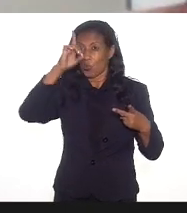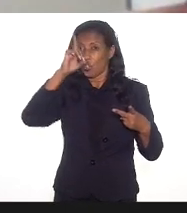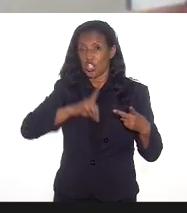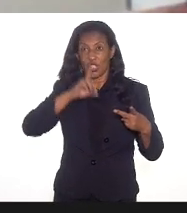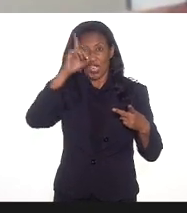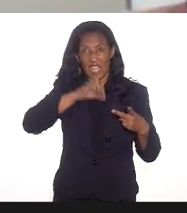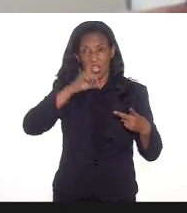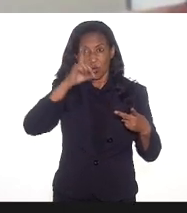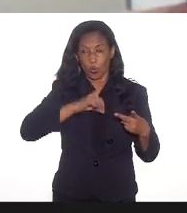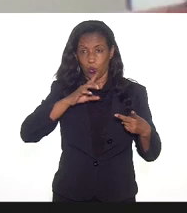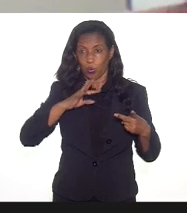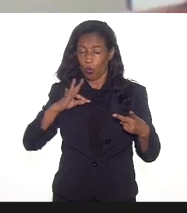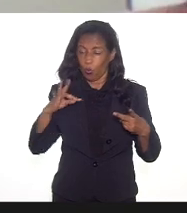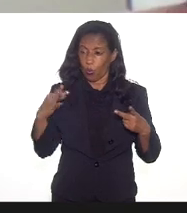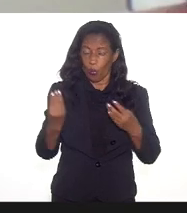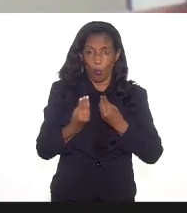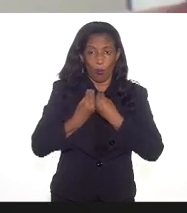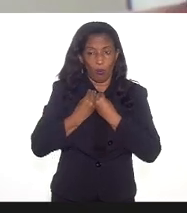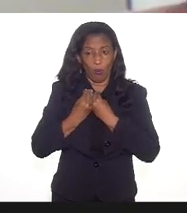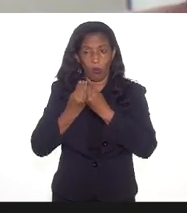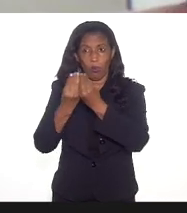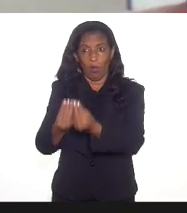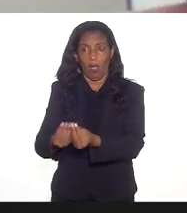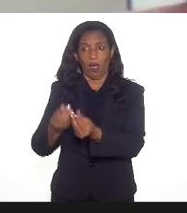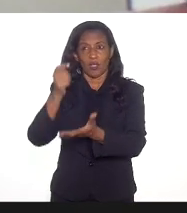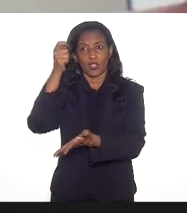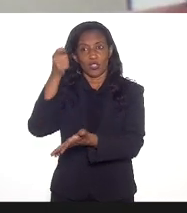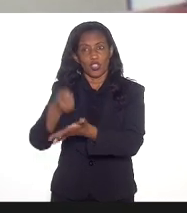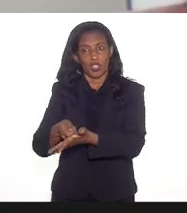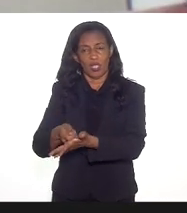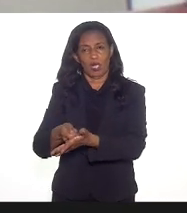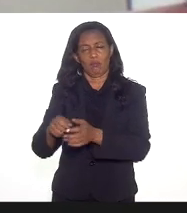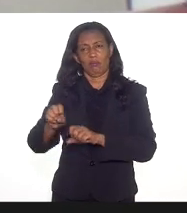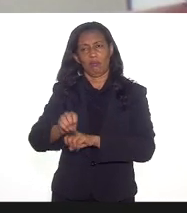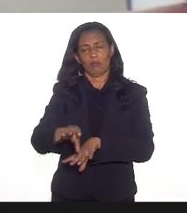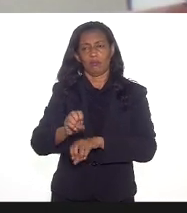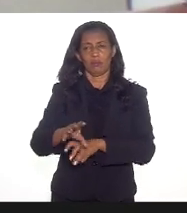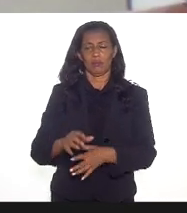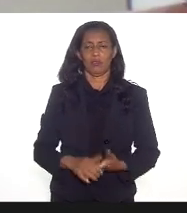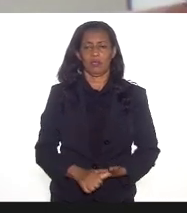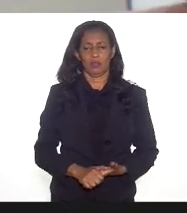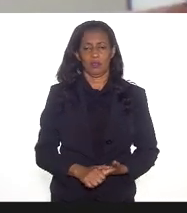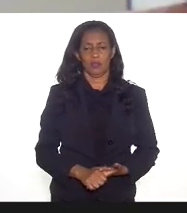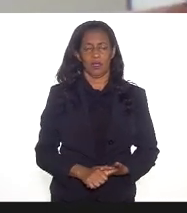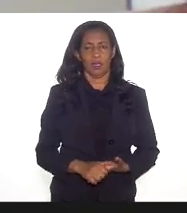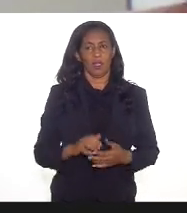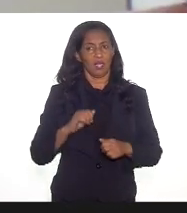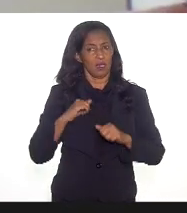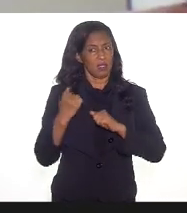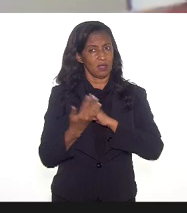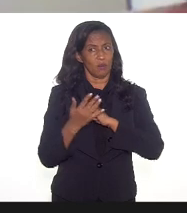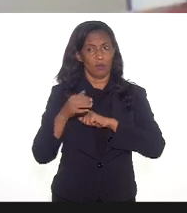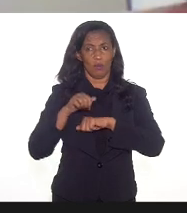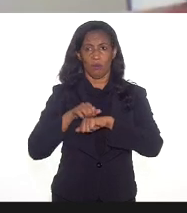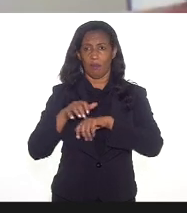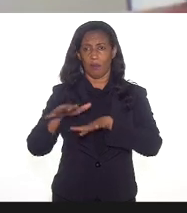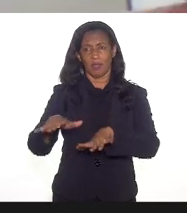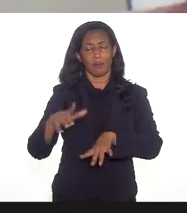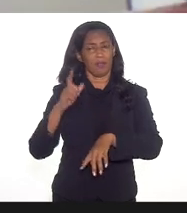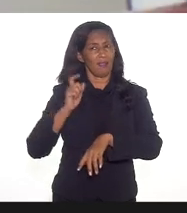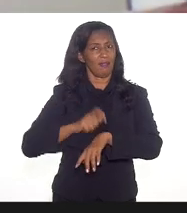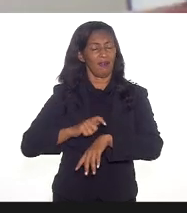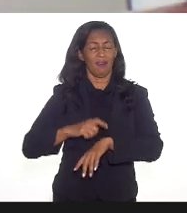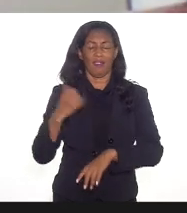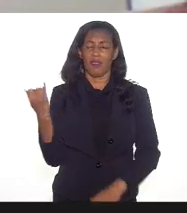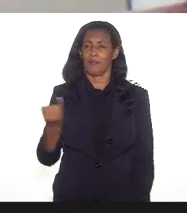como forma de contribuir para a garantia do direito à educação. Né? E, nesse cenário de pandemia, é um elemento importante,